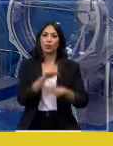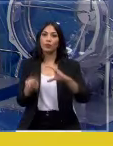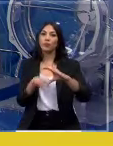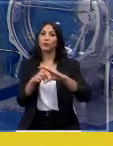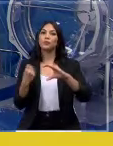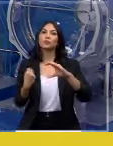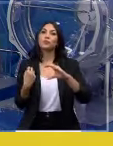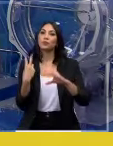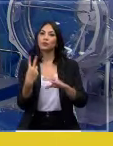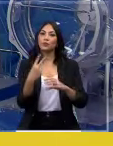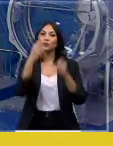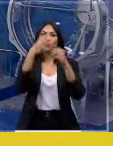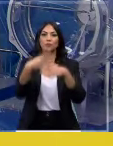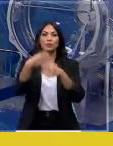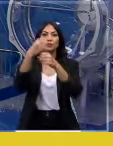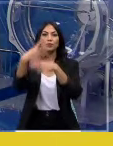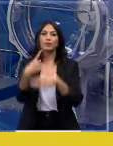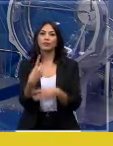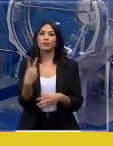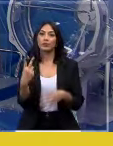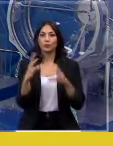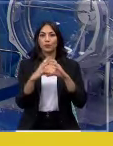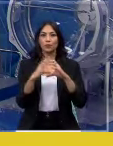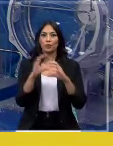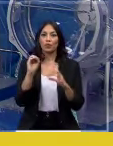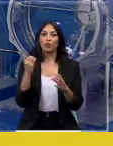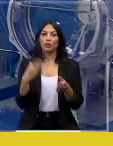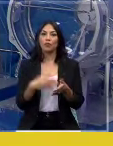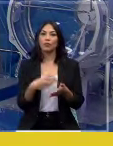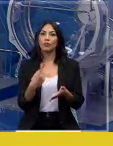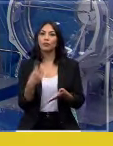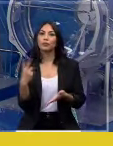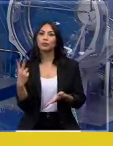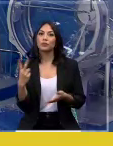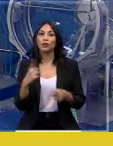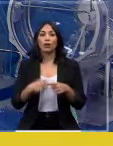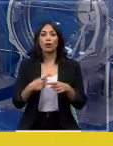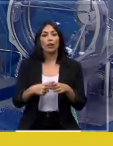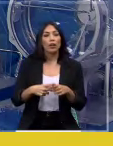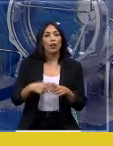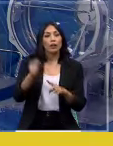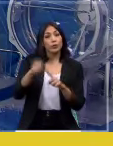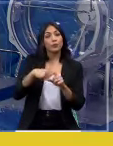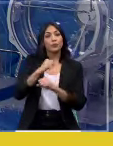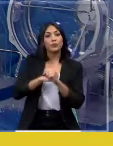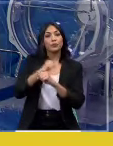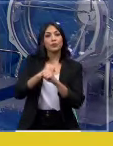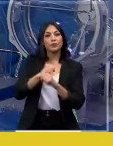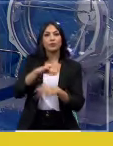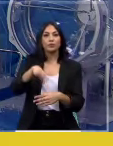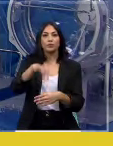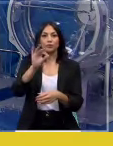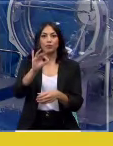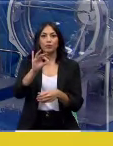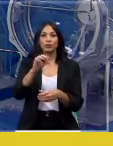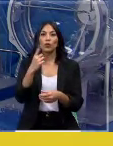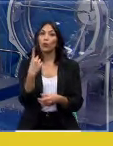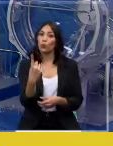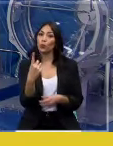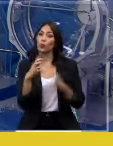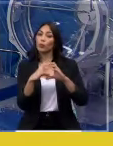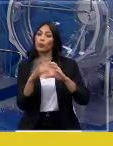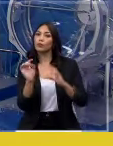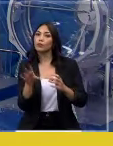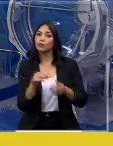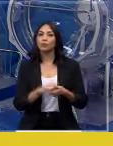o globo número dois foi carregado com 12 bolas numeradas de 1 a 12 e os 12 meses do ano e será sorteado apenas